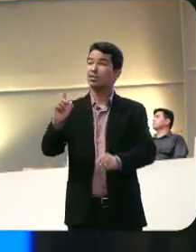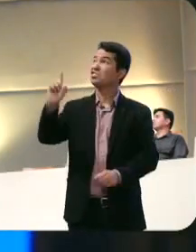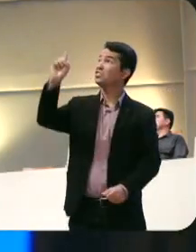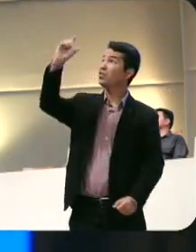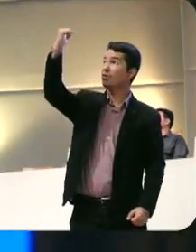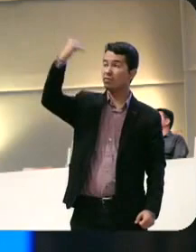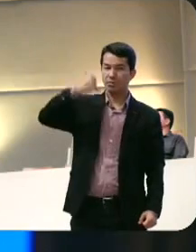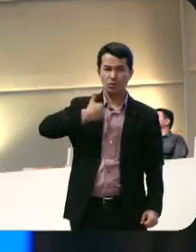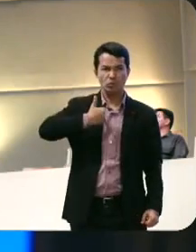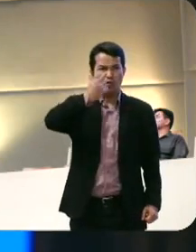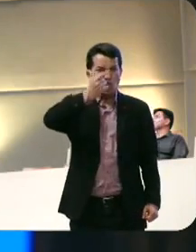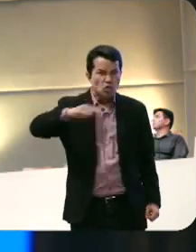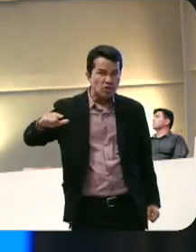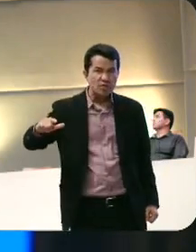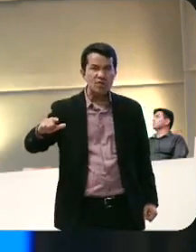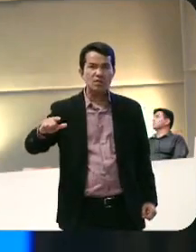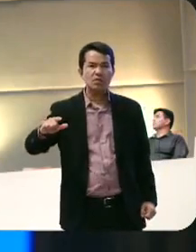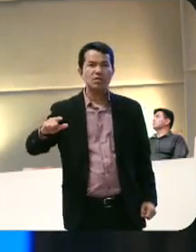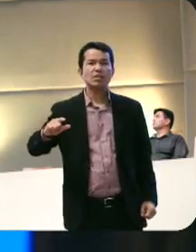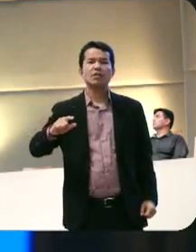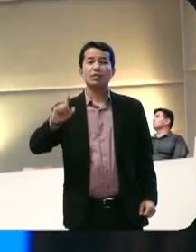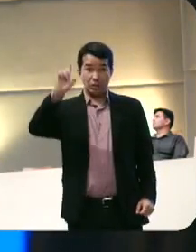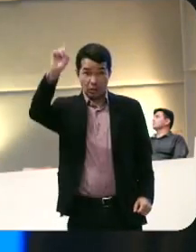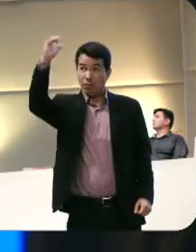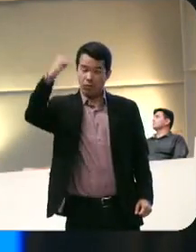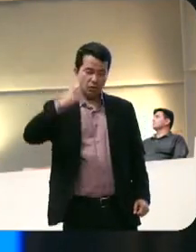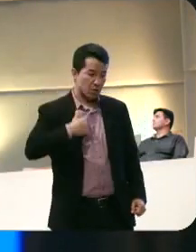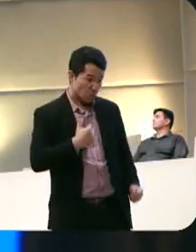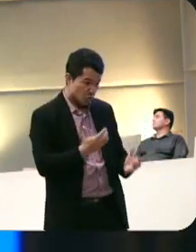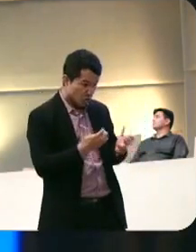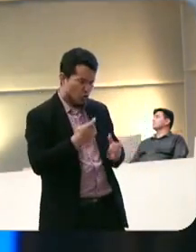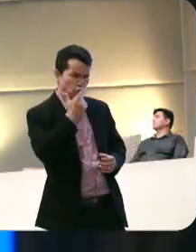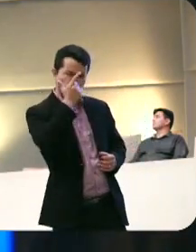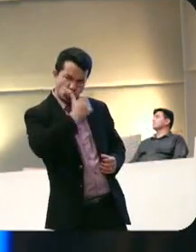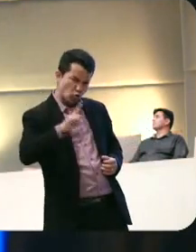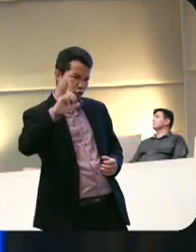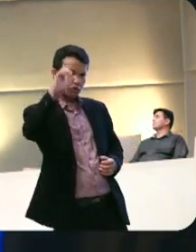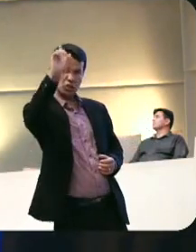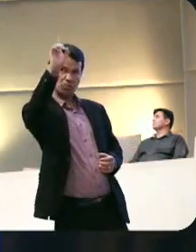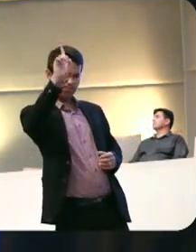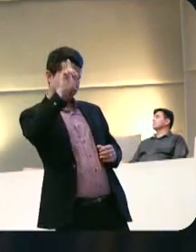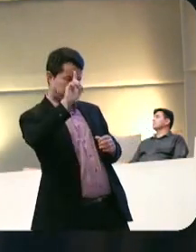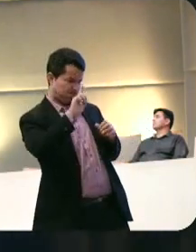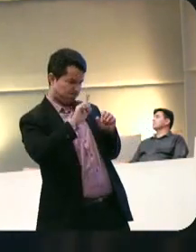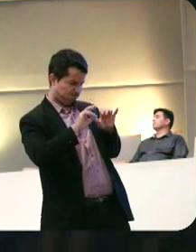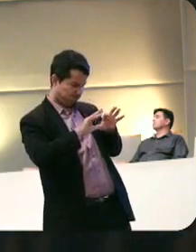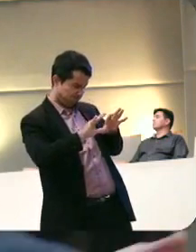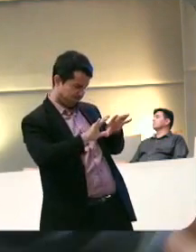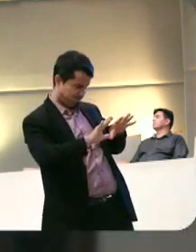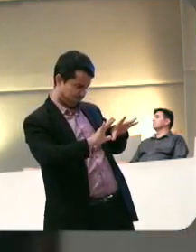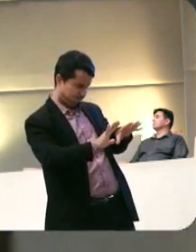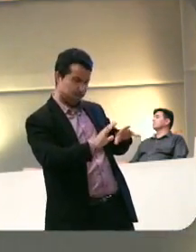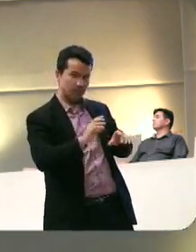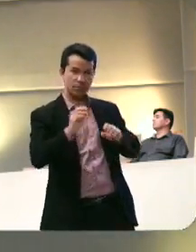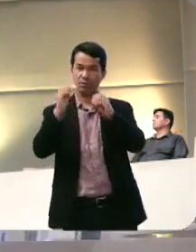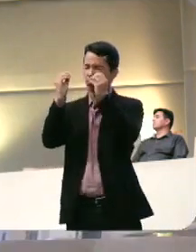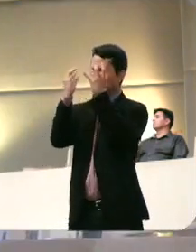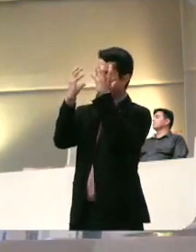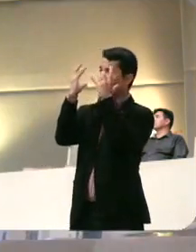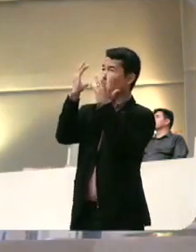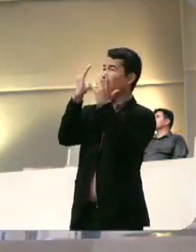Michel, eu quero que a nuvem venha. Eu quero manifestar a minha presença de forma perceptível. Sobe o